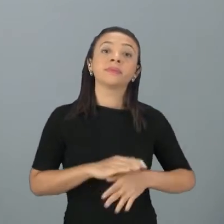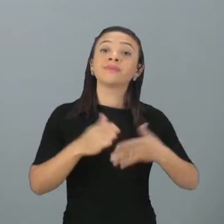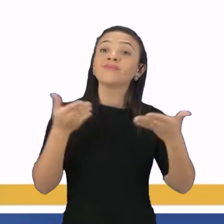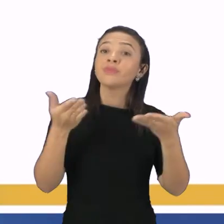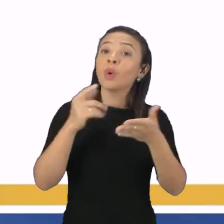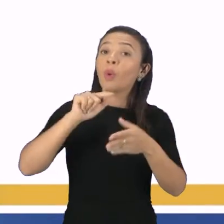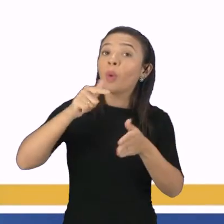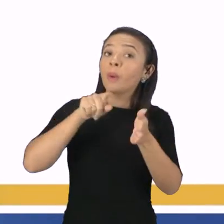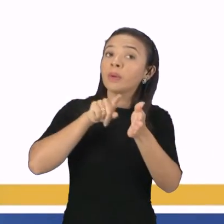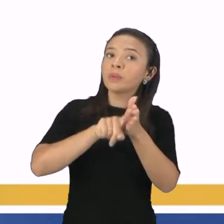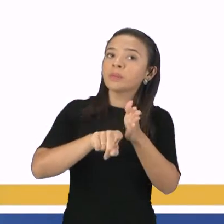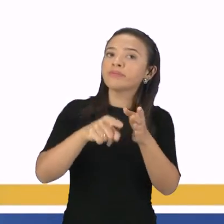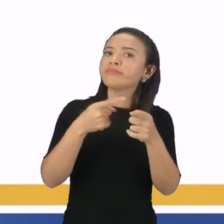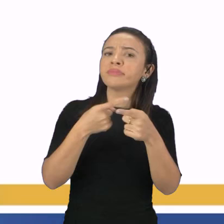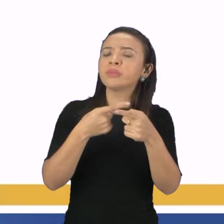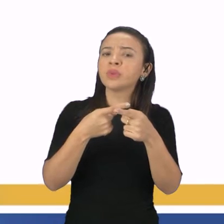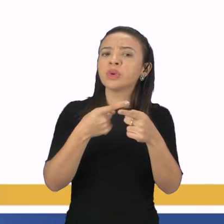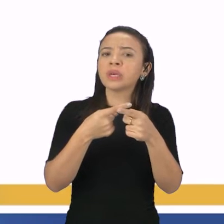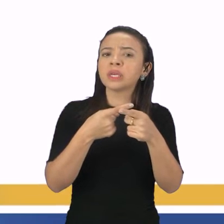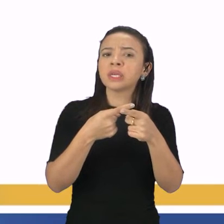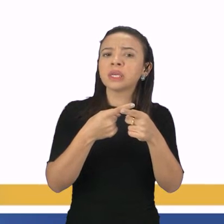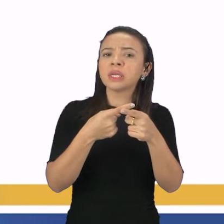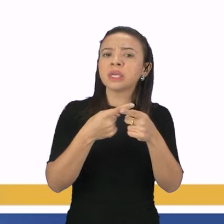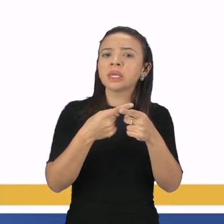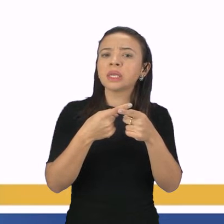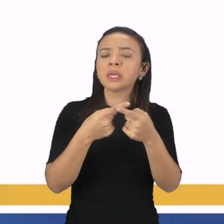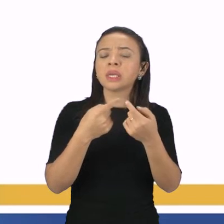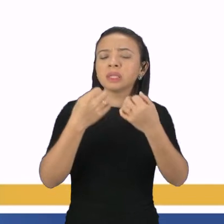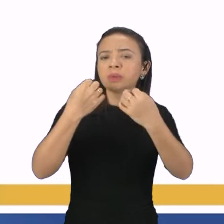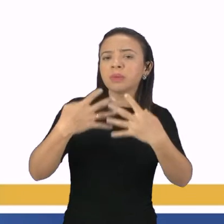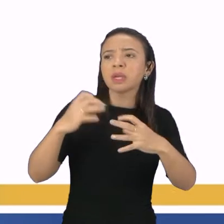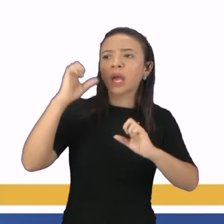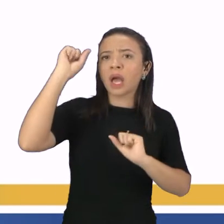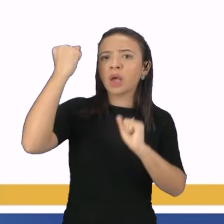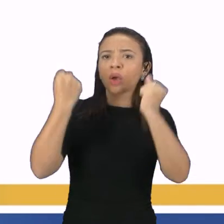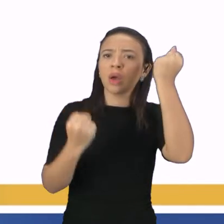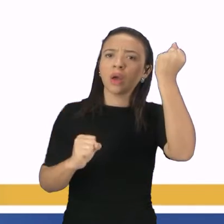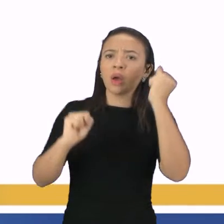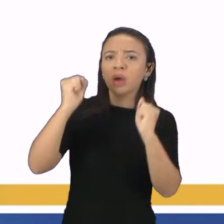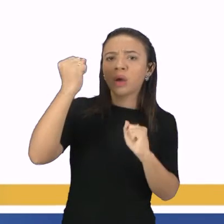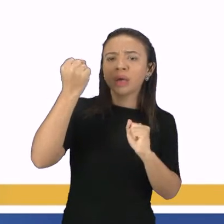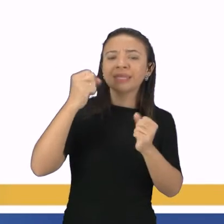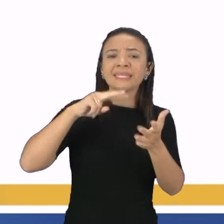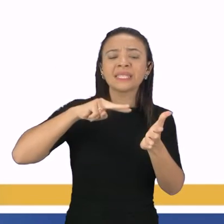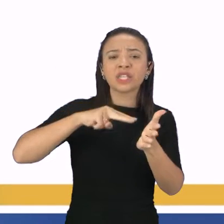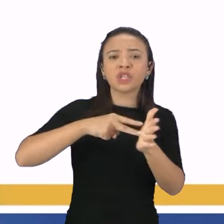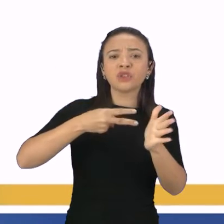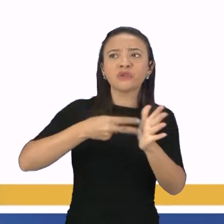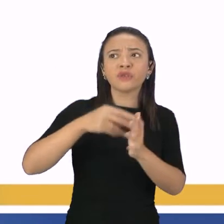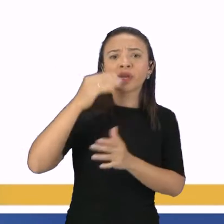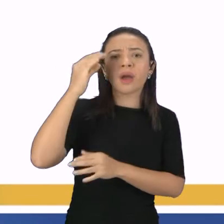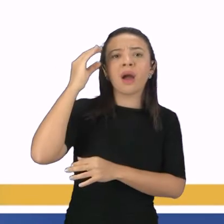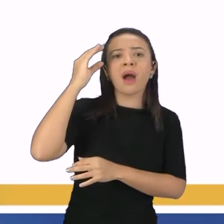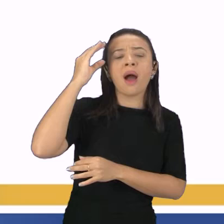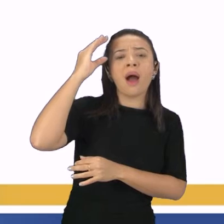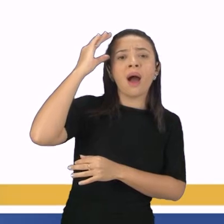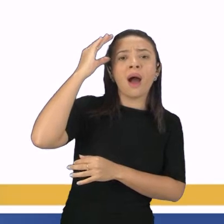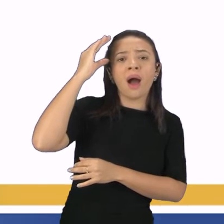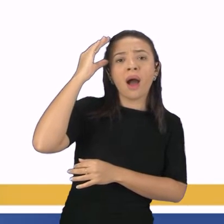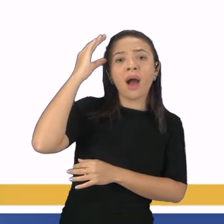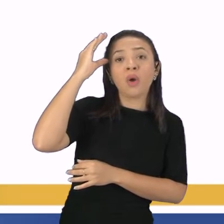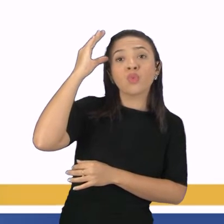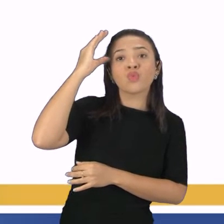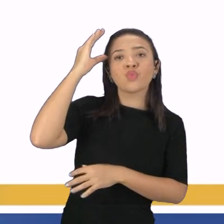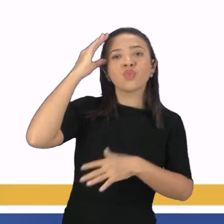outra perguntinha, né? Por que dizemos que a educação física trata da cultura corporal, né? O que que é? A cultura corporal